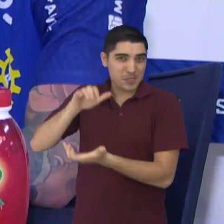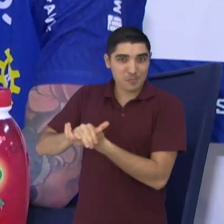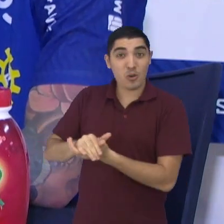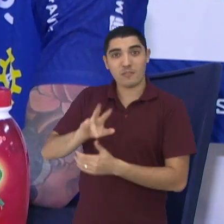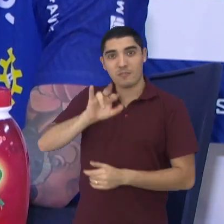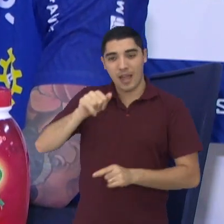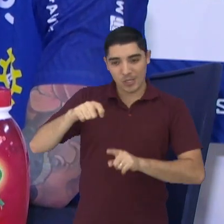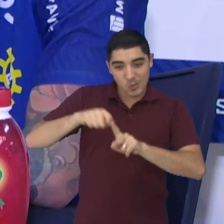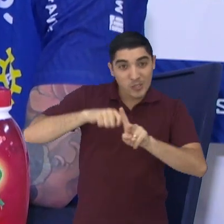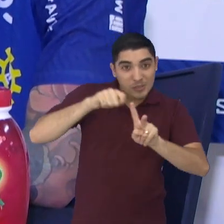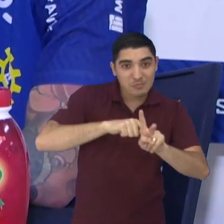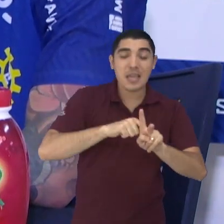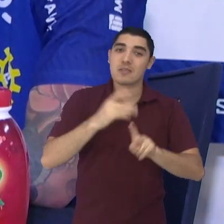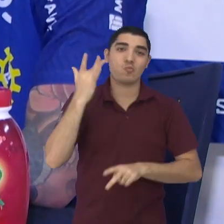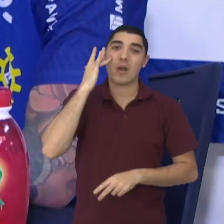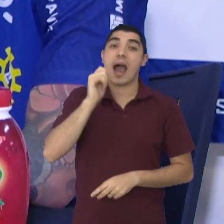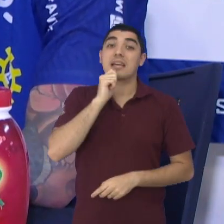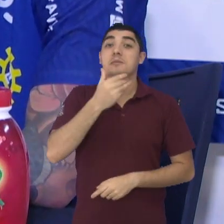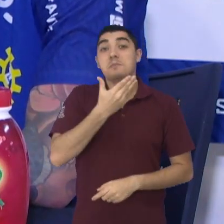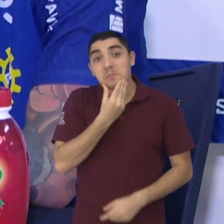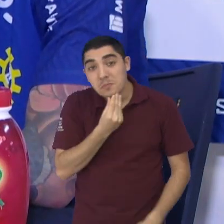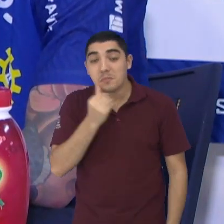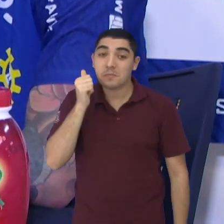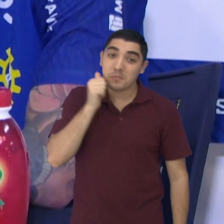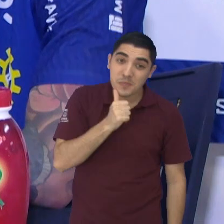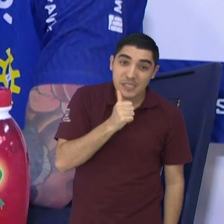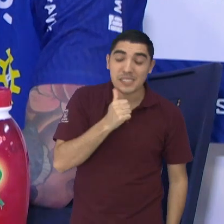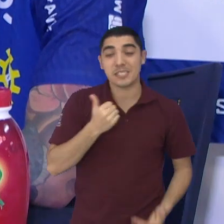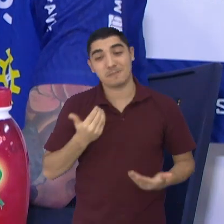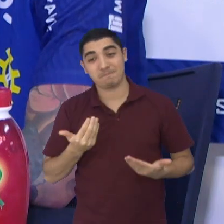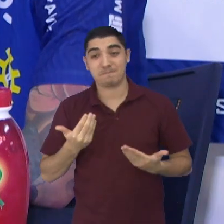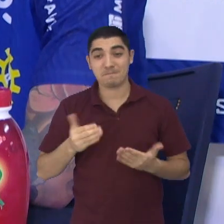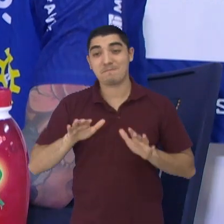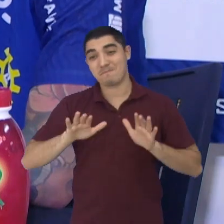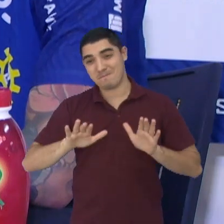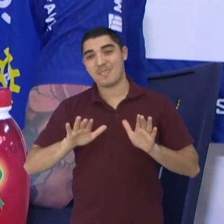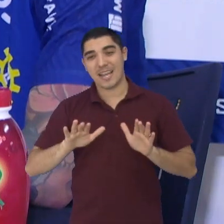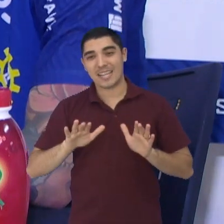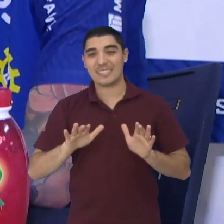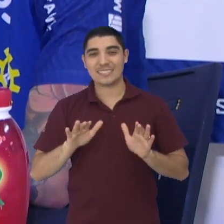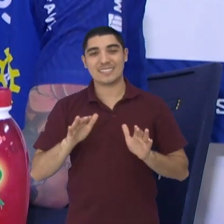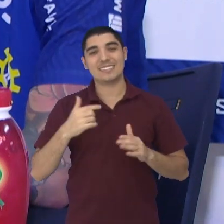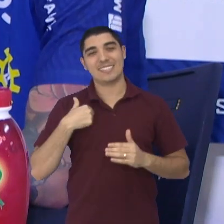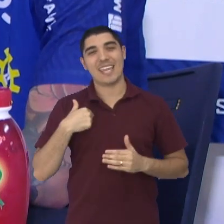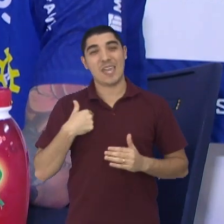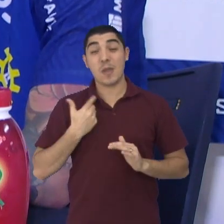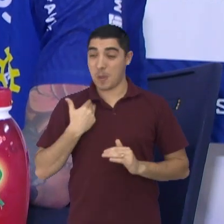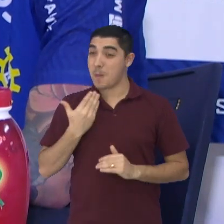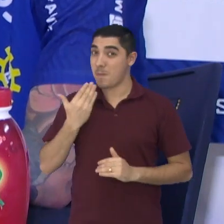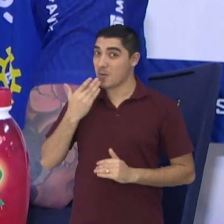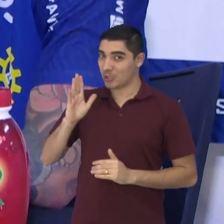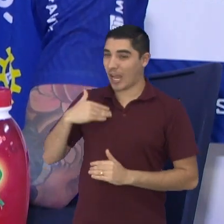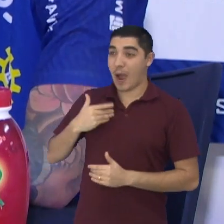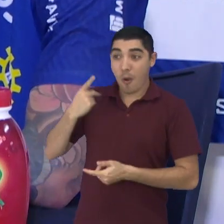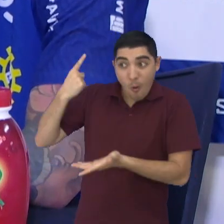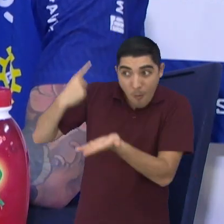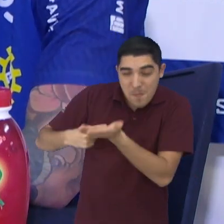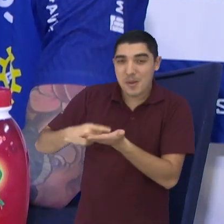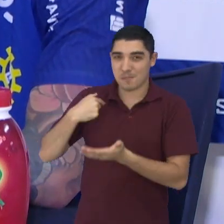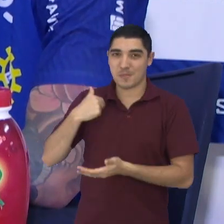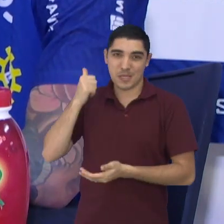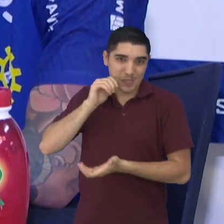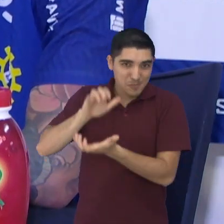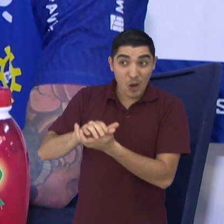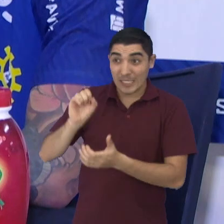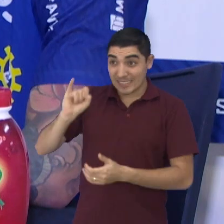agora. A gente ainda não sabe o sexo ainda, se é menino ou menina, mas eu tinha já prometido para ela que na primeira oportunidade de